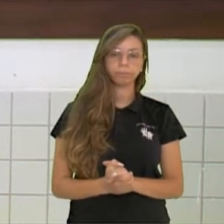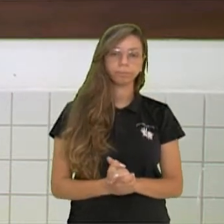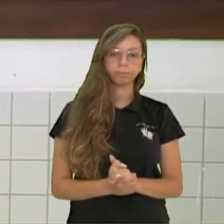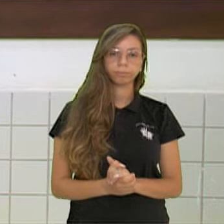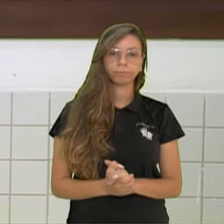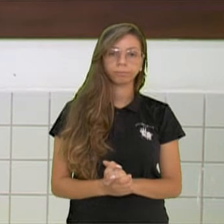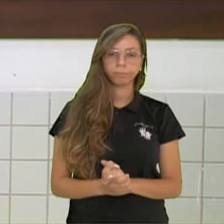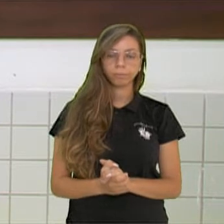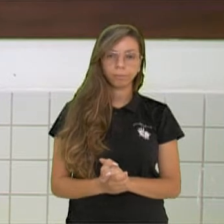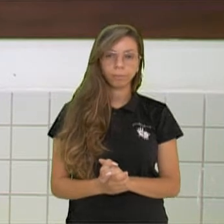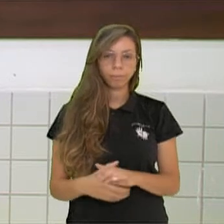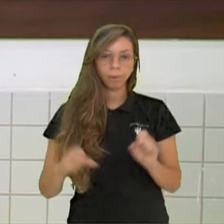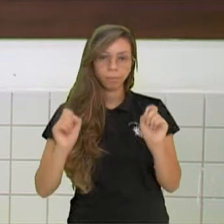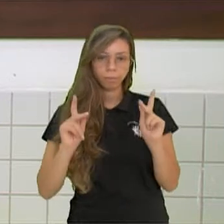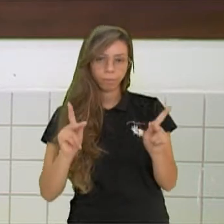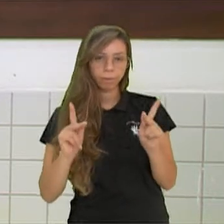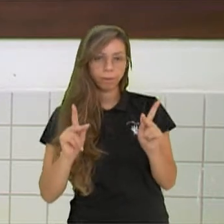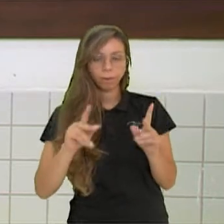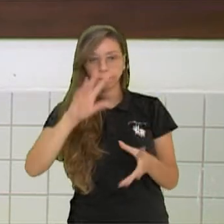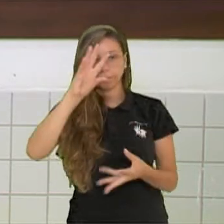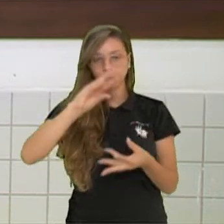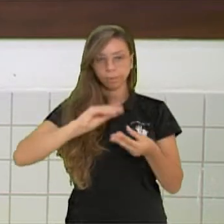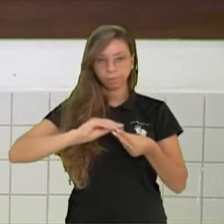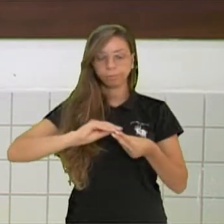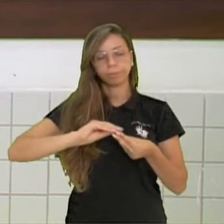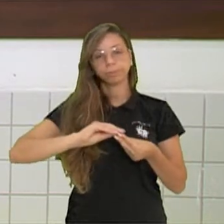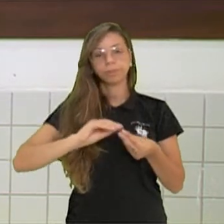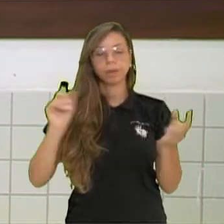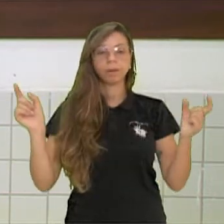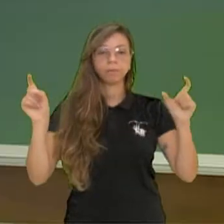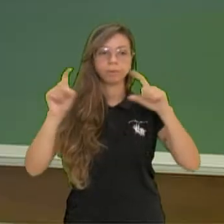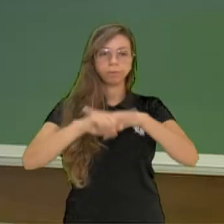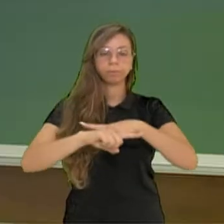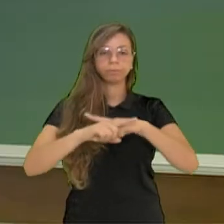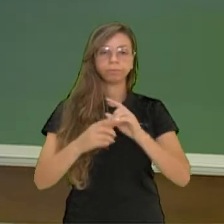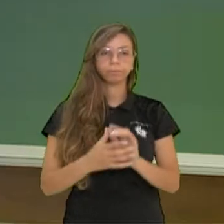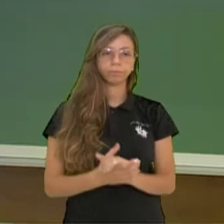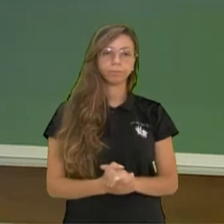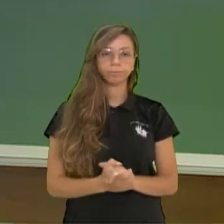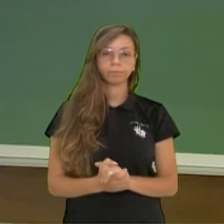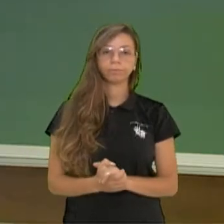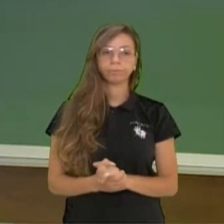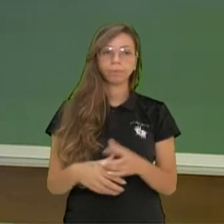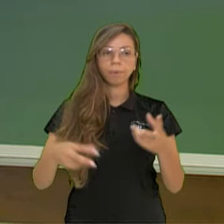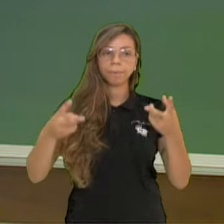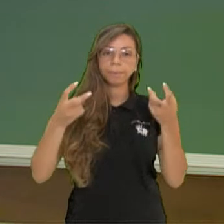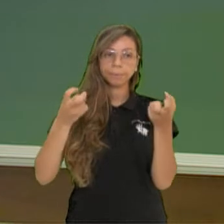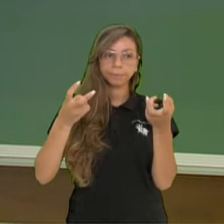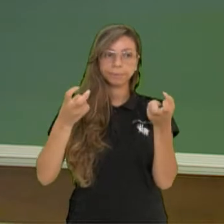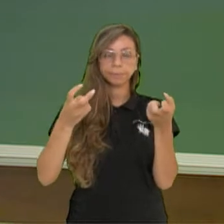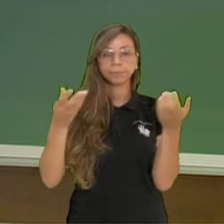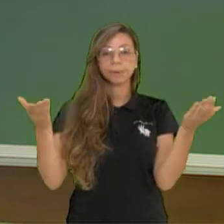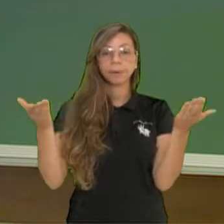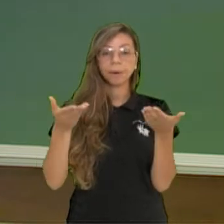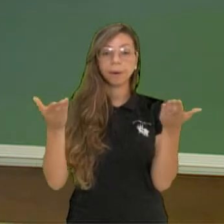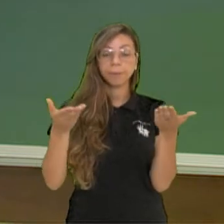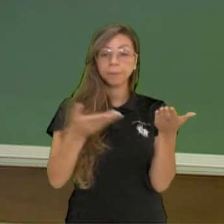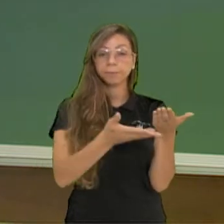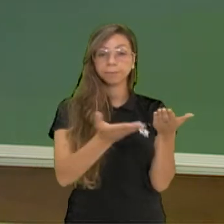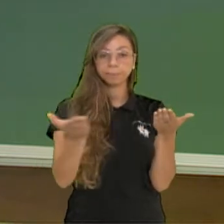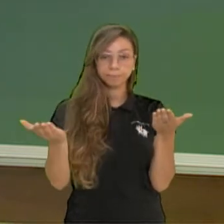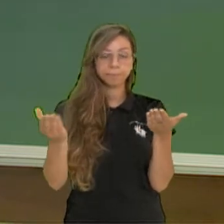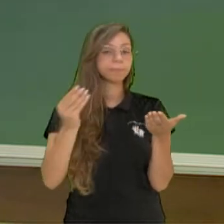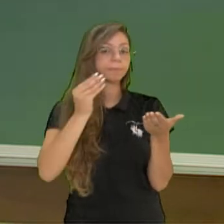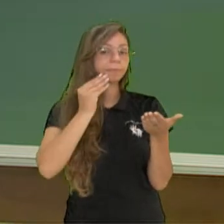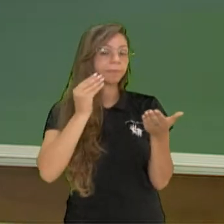novamente. Certo? Função inversa, cálculo algébrico. Percebeu? Então agora é com você. Nós